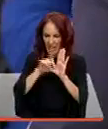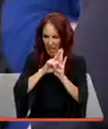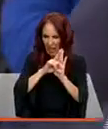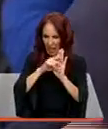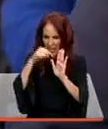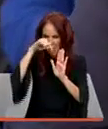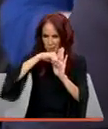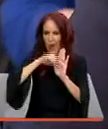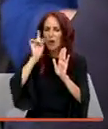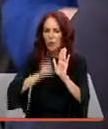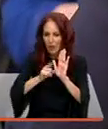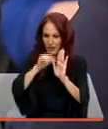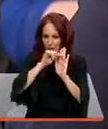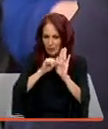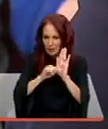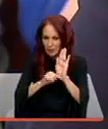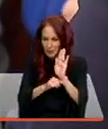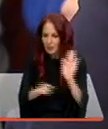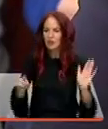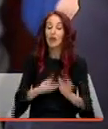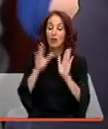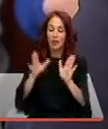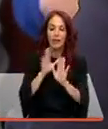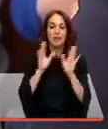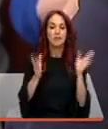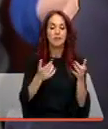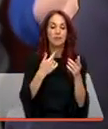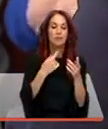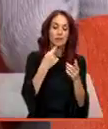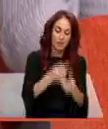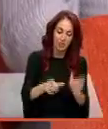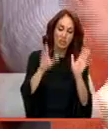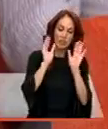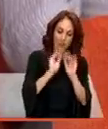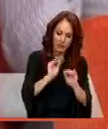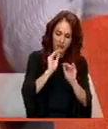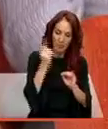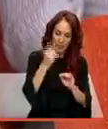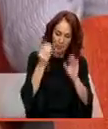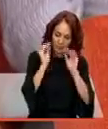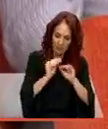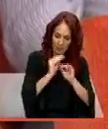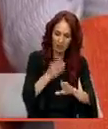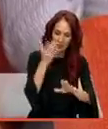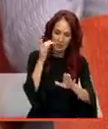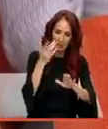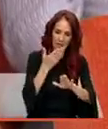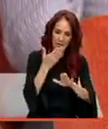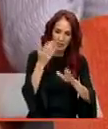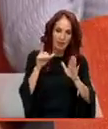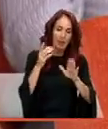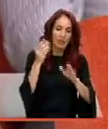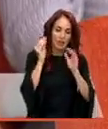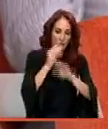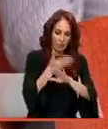educação sexual na escola lei a lei preconiza que sim senhor acha da educação sexual nas escolas consoante os graus de ensino mas que os